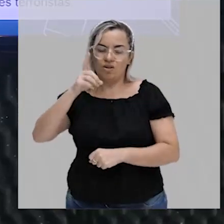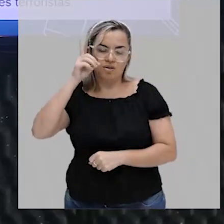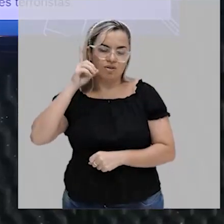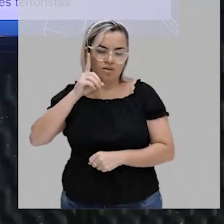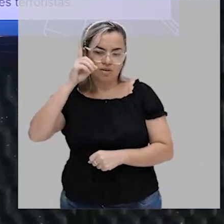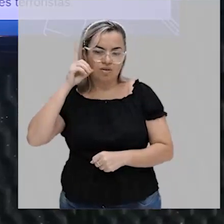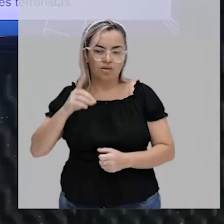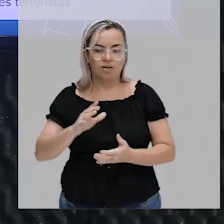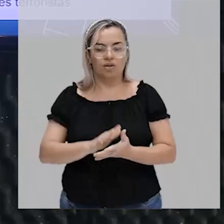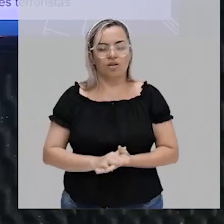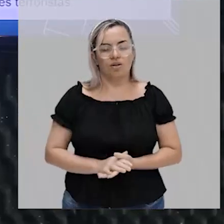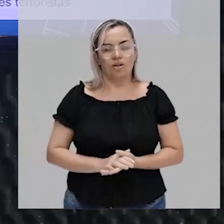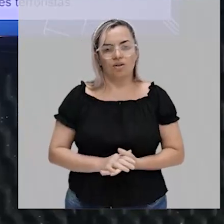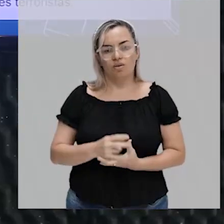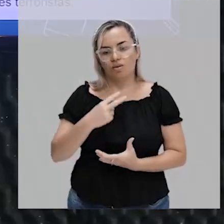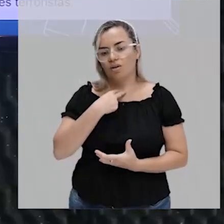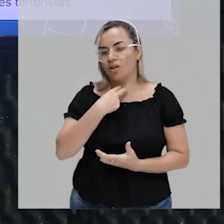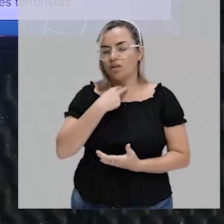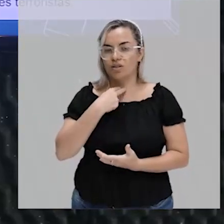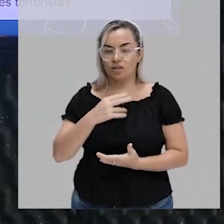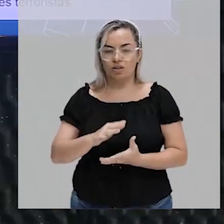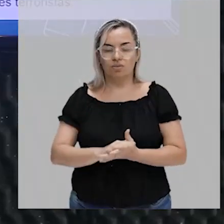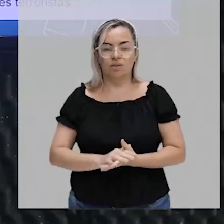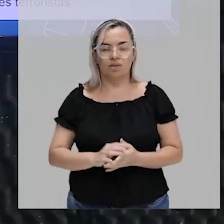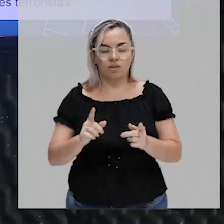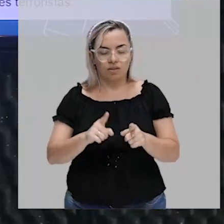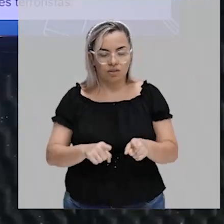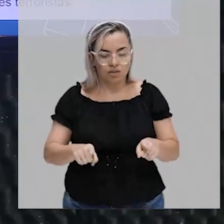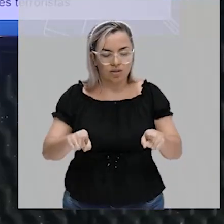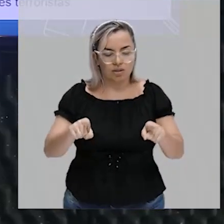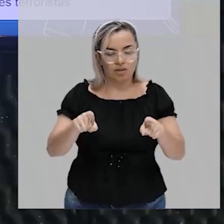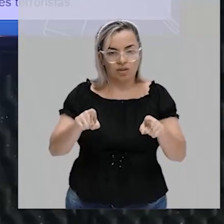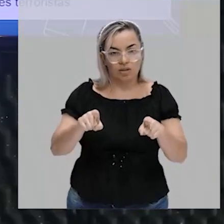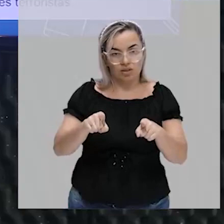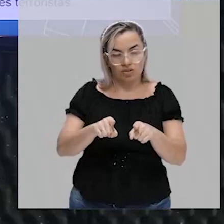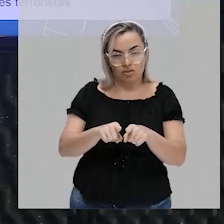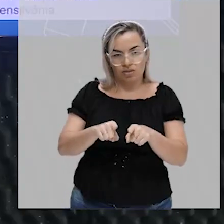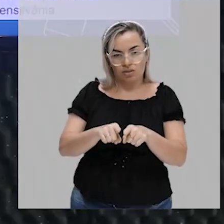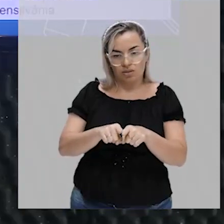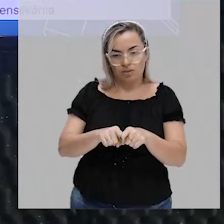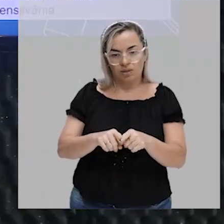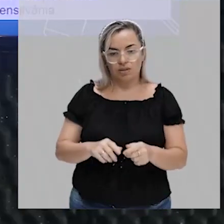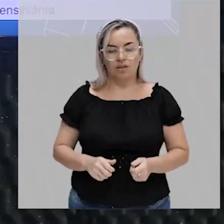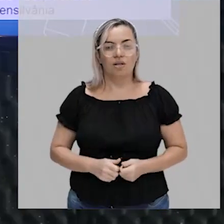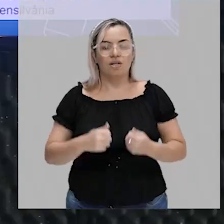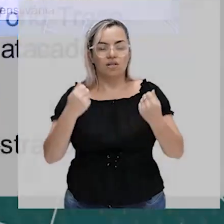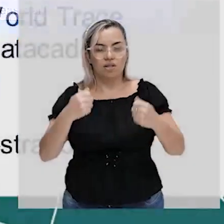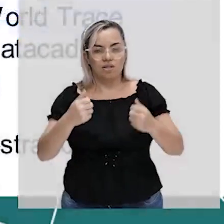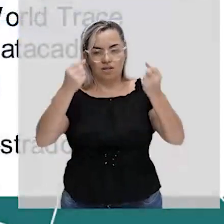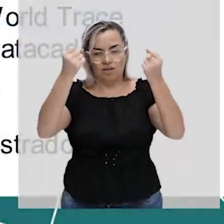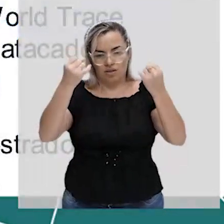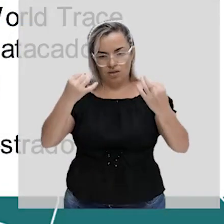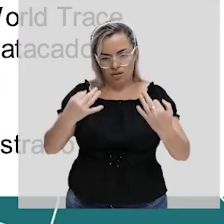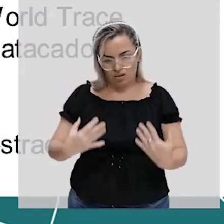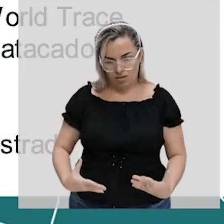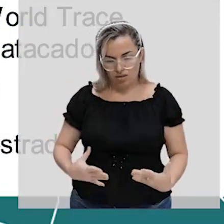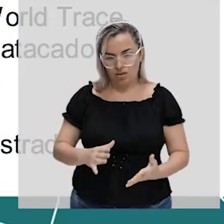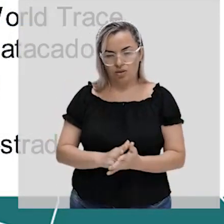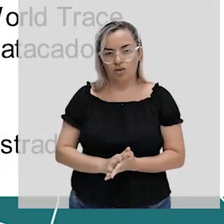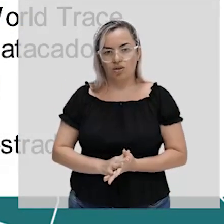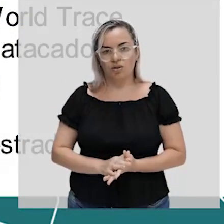mundo, marcou uma geração, né? O mundo ficou assim de boca aberta no dia 11 de setembro